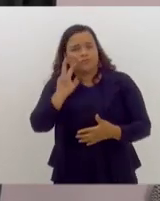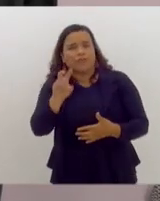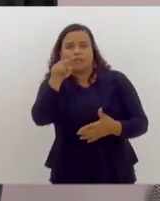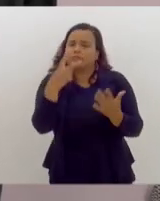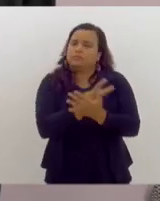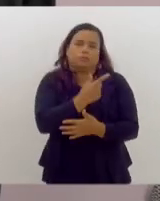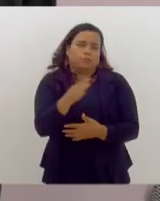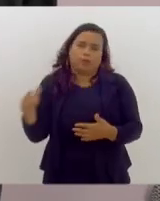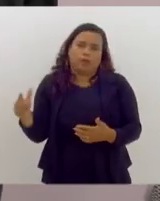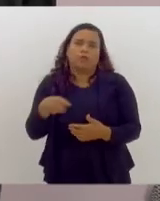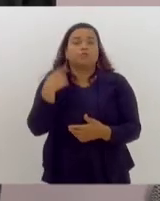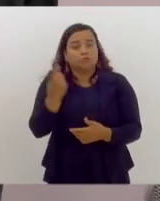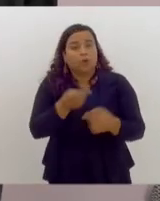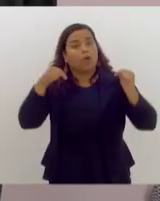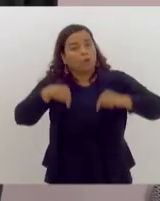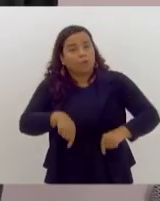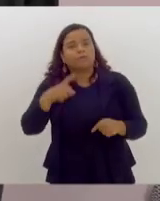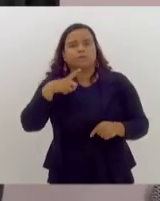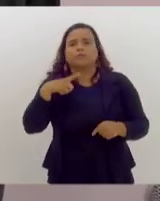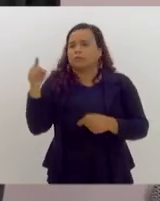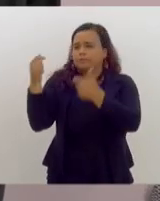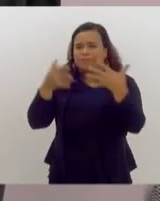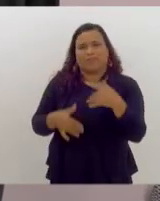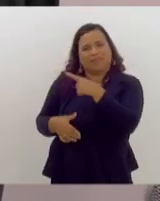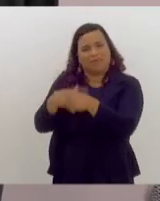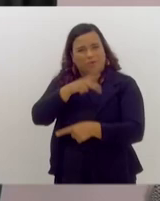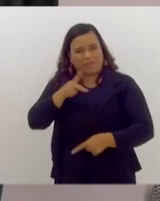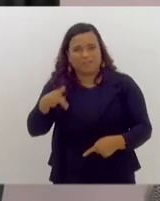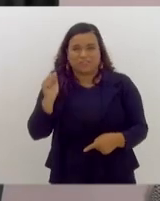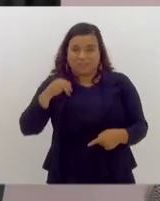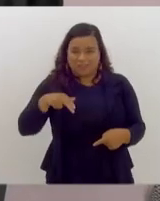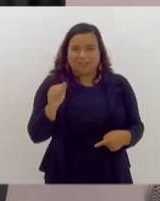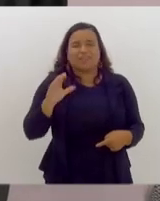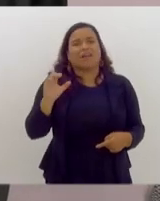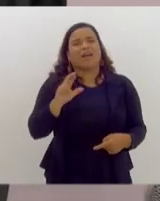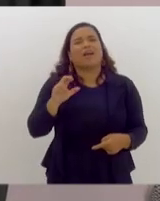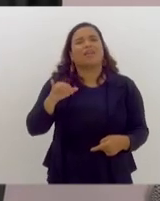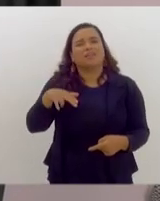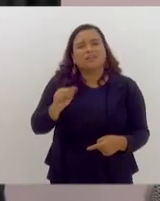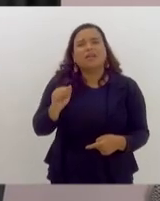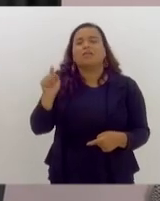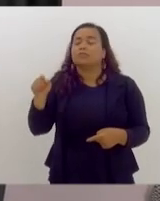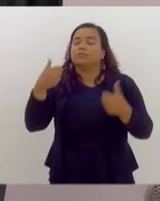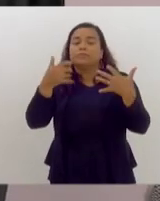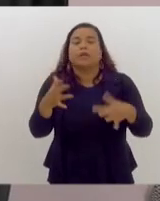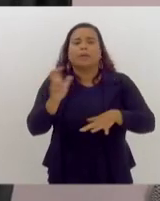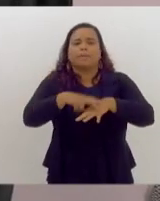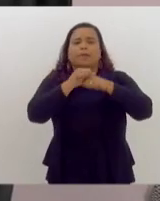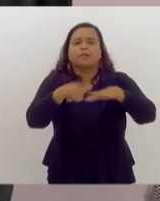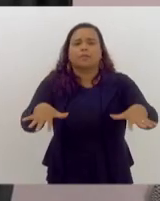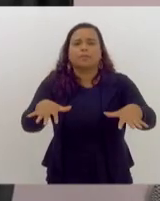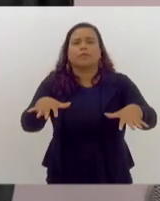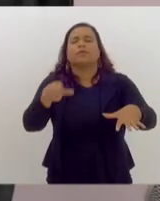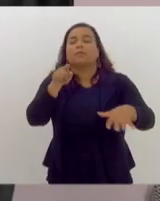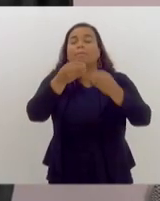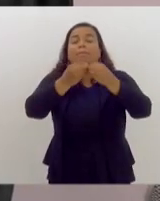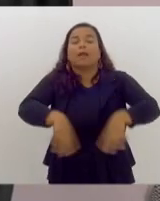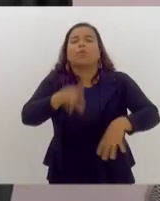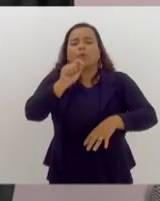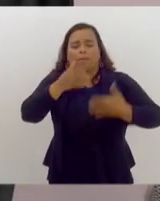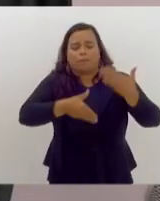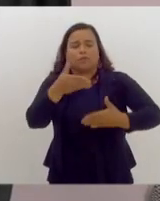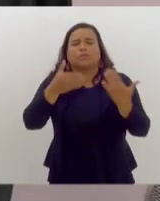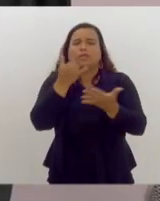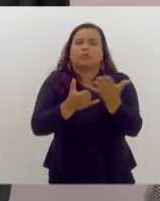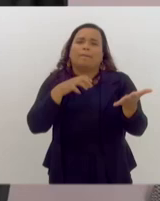acontece. O que a gente tem hoje, como destacou a professora Ana Karina, é que a pandemia impactou o processo de matrícula, mas isso não